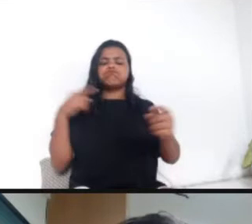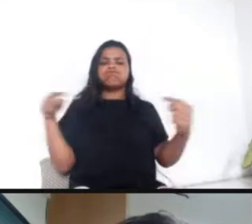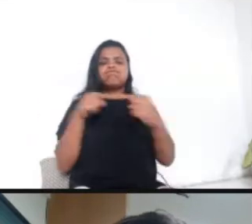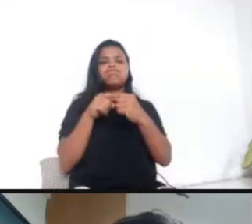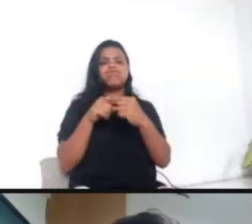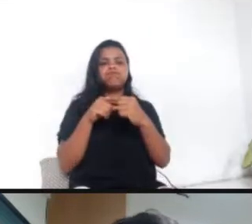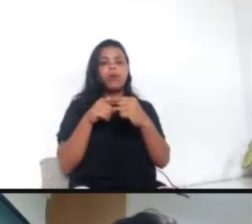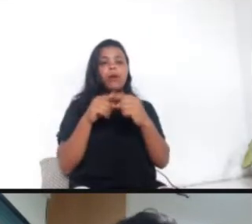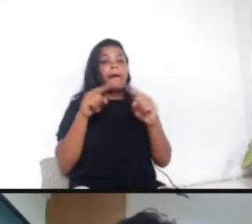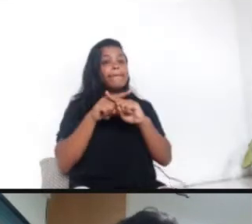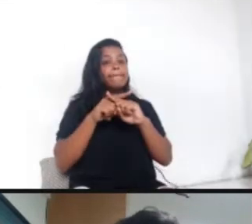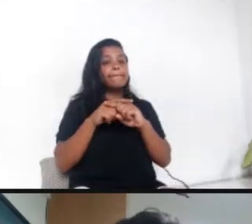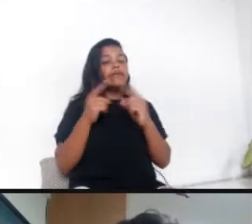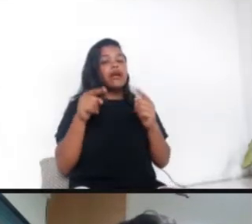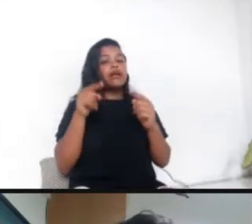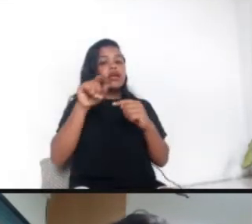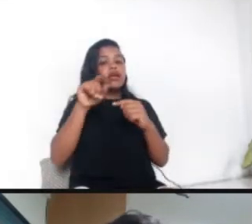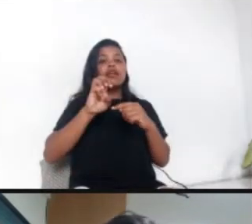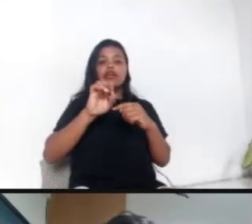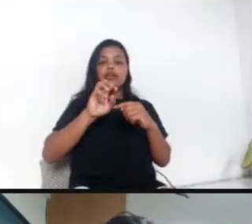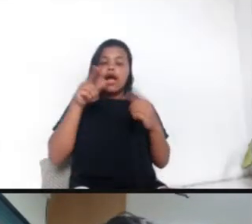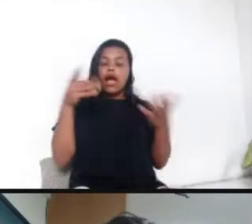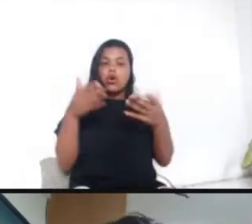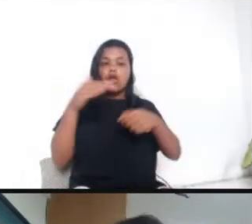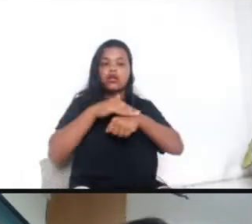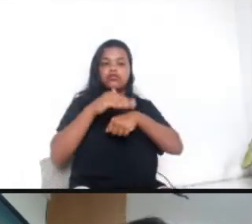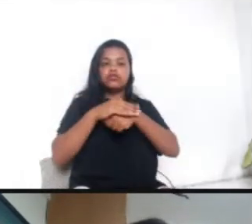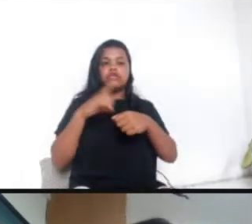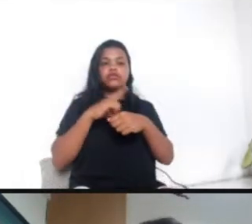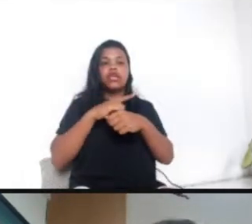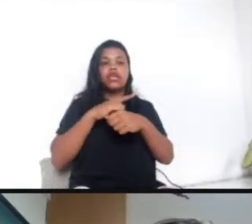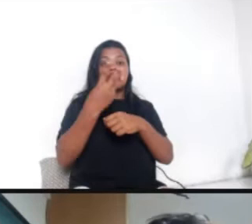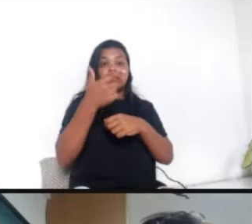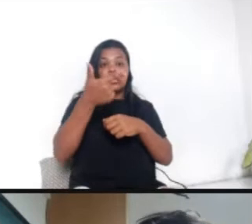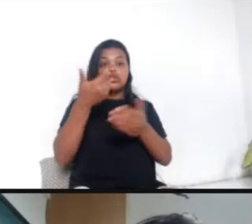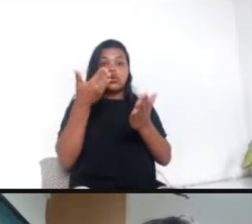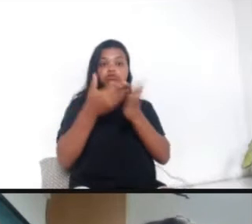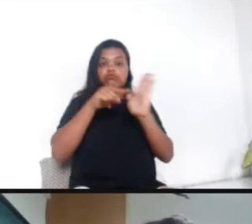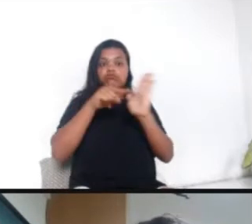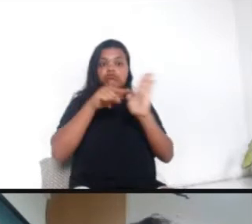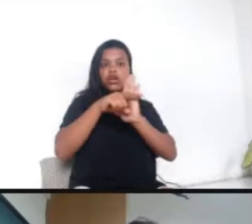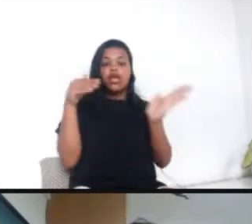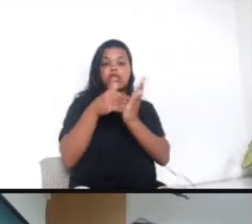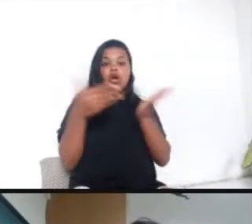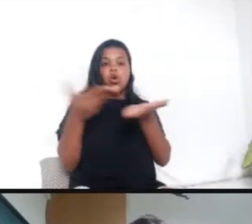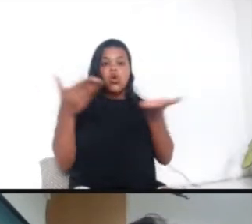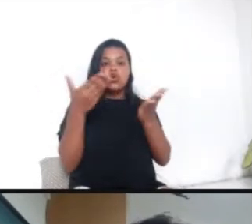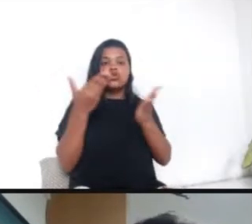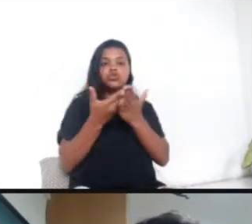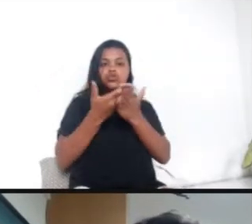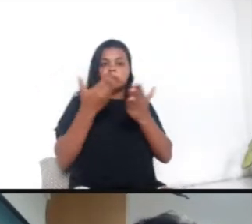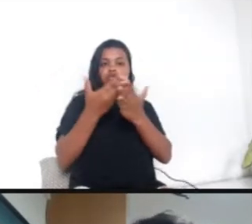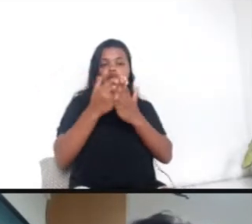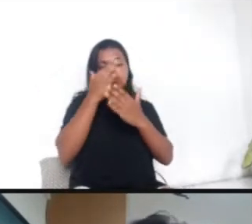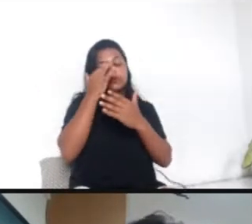Bom, a ivermectina até o momento nós temos 32 estudos clínicos, até a data de hoje, registrados no Clinical Trials do